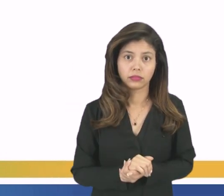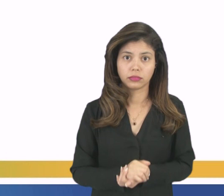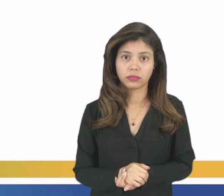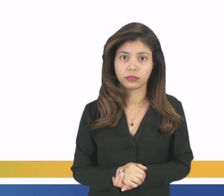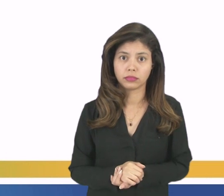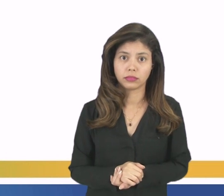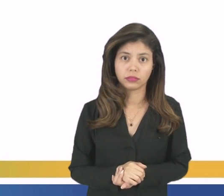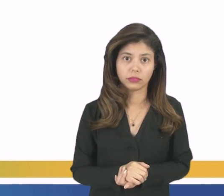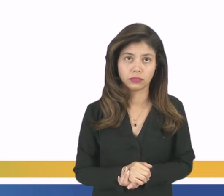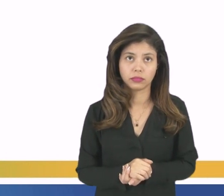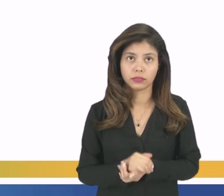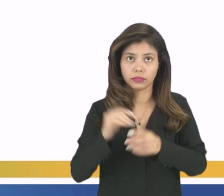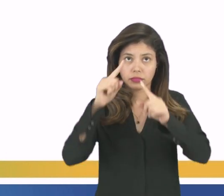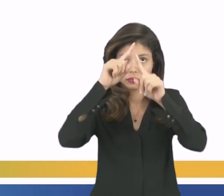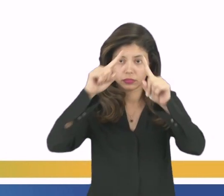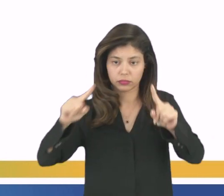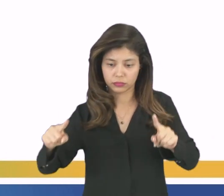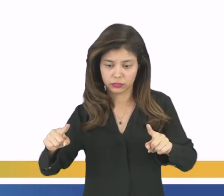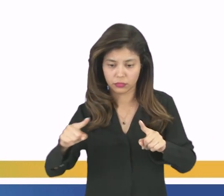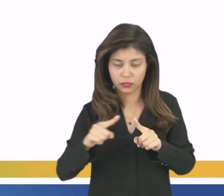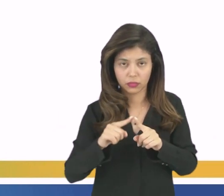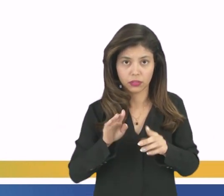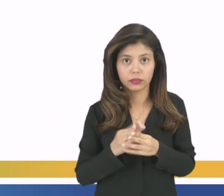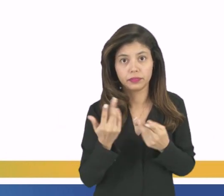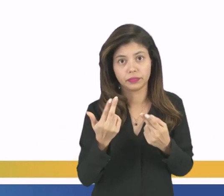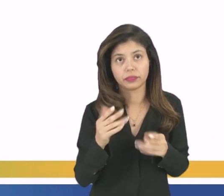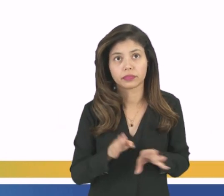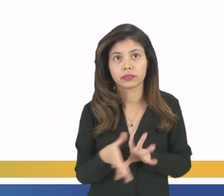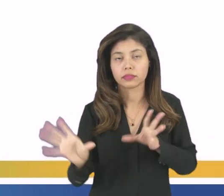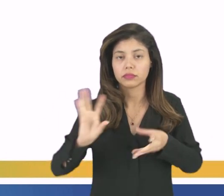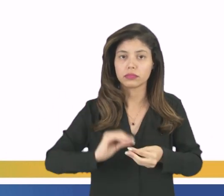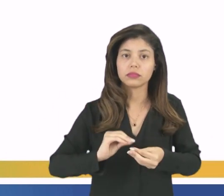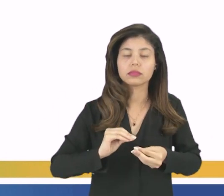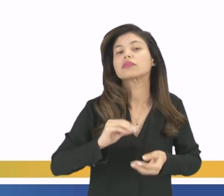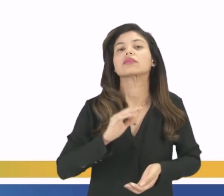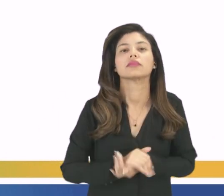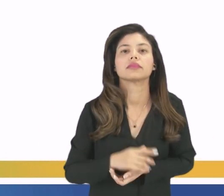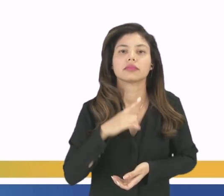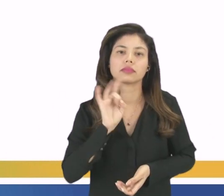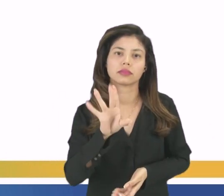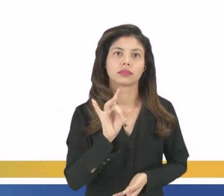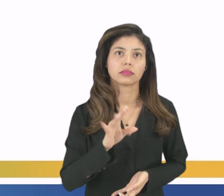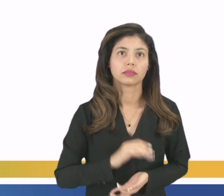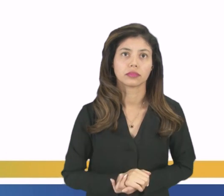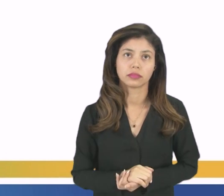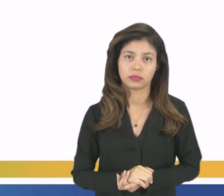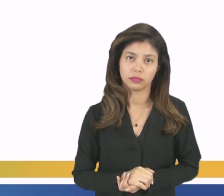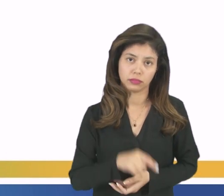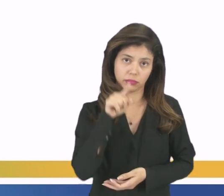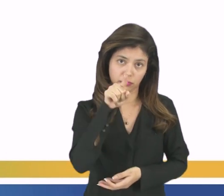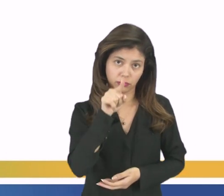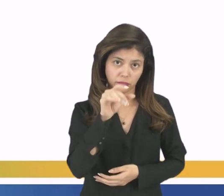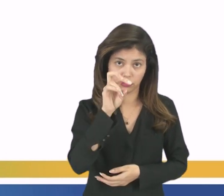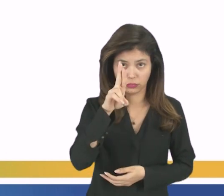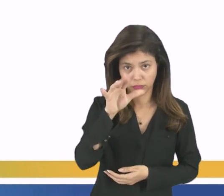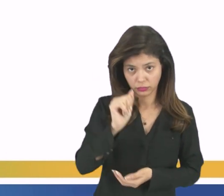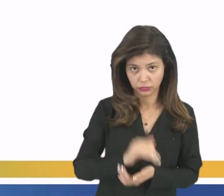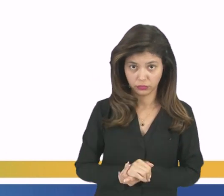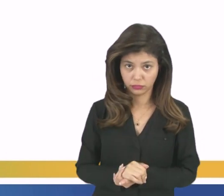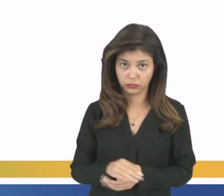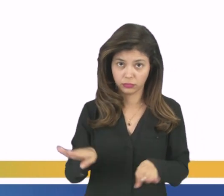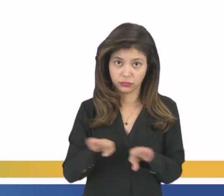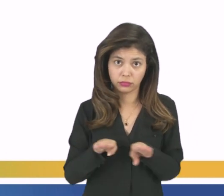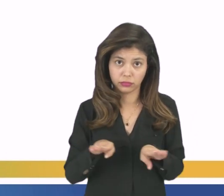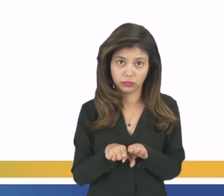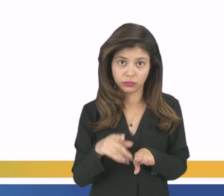quadrado dos catetos, tá? Então, ó, o quadrado da hipotenusa é igual à soma do quadrado dos catetos. Então, esse cara ao quadrado é igual a esse